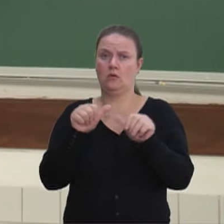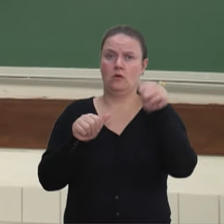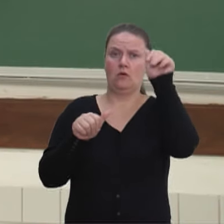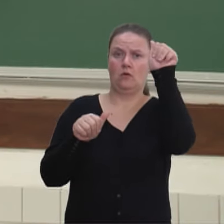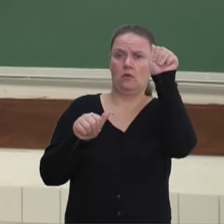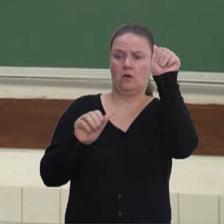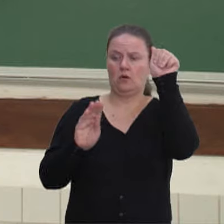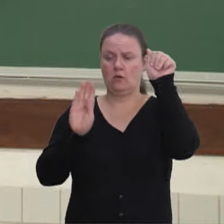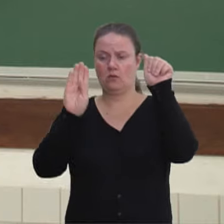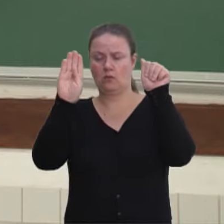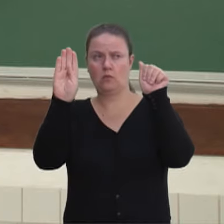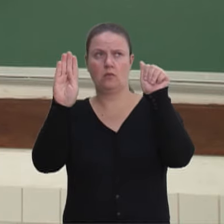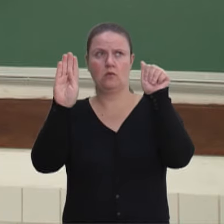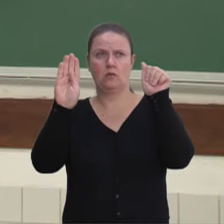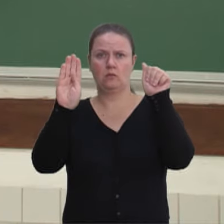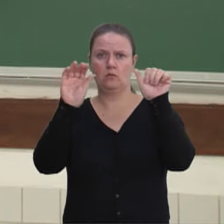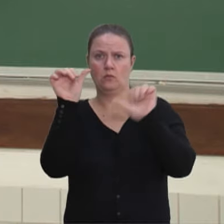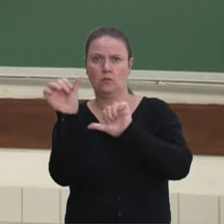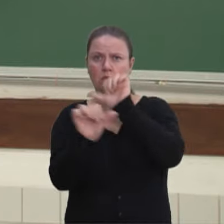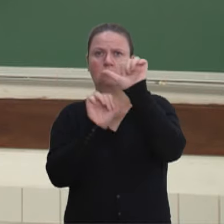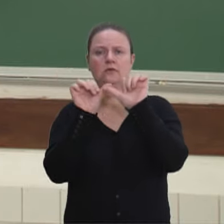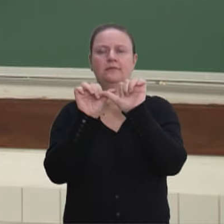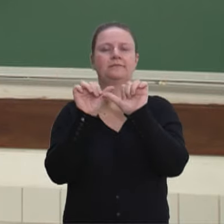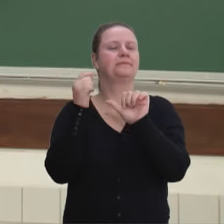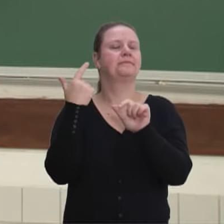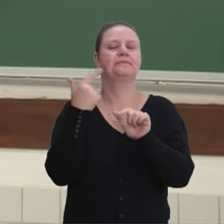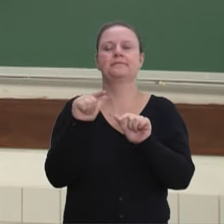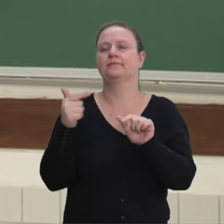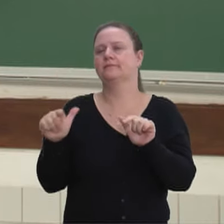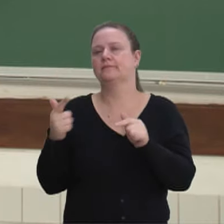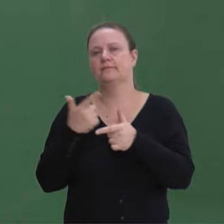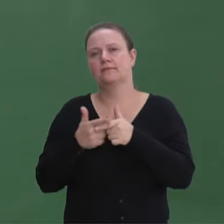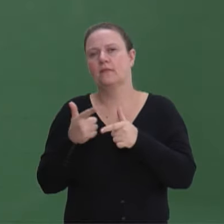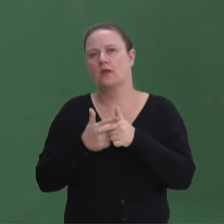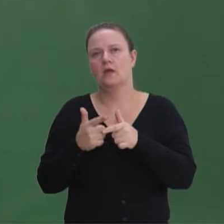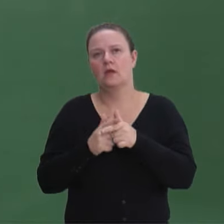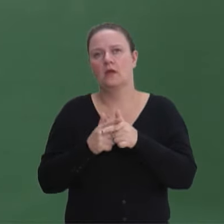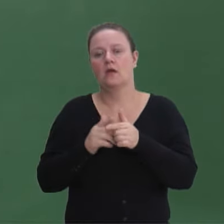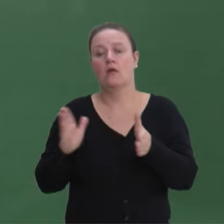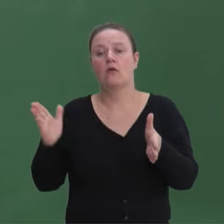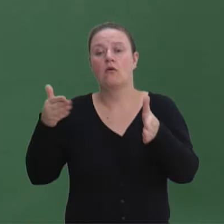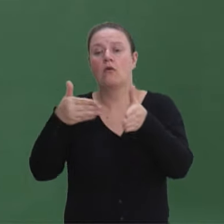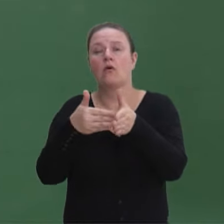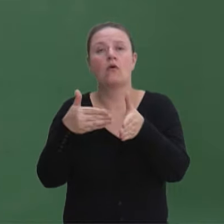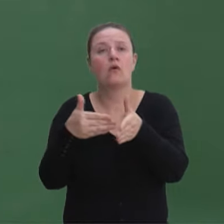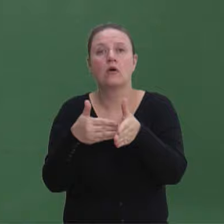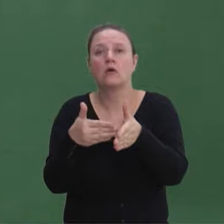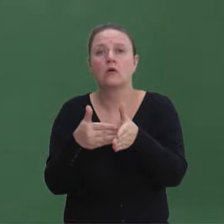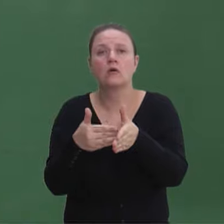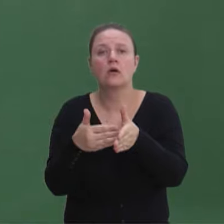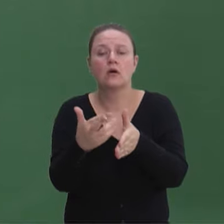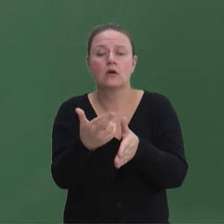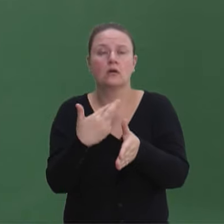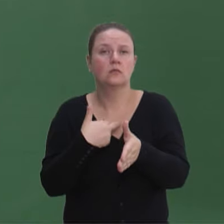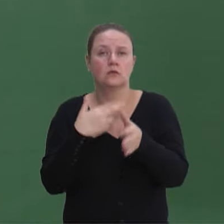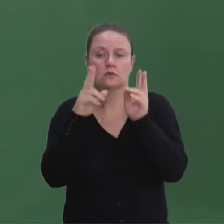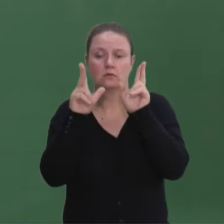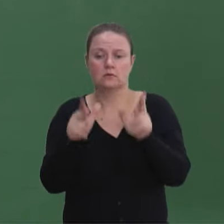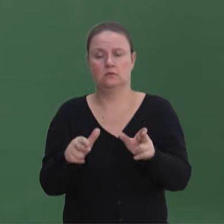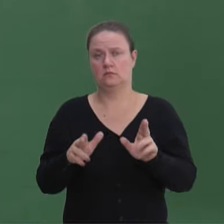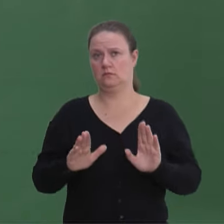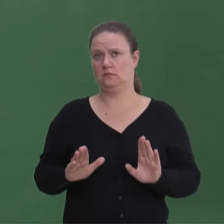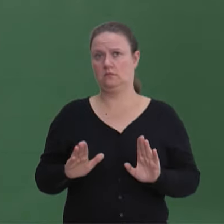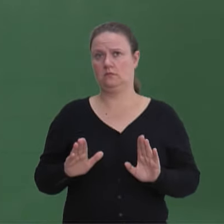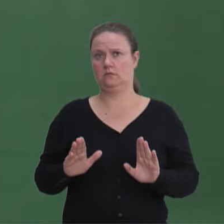B em cima e o x e y embaixo? Não tem, gente. Chegar no final vai dar a mesma coisa. Se tiverem feito até dessa forma, não